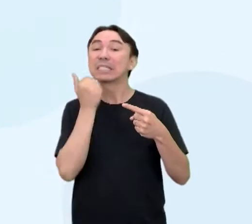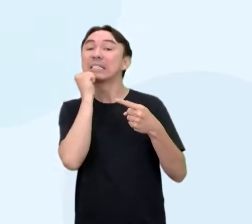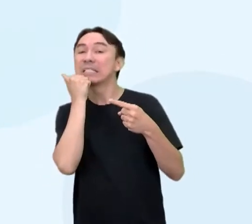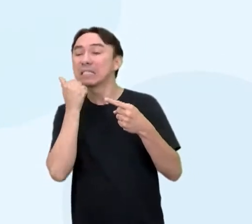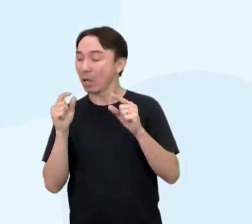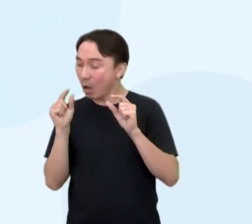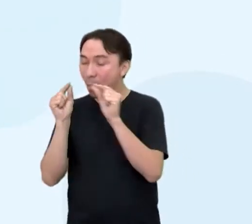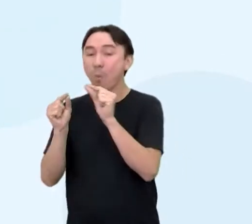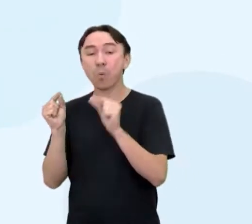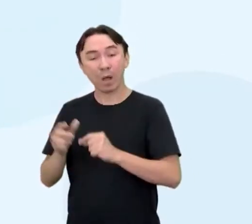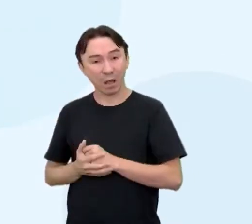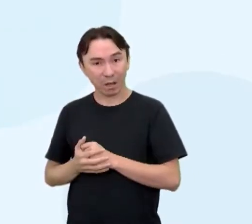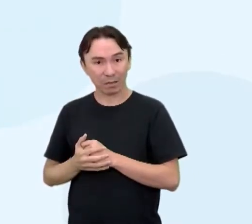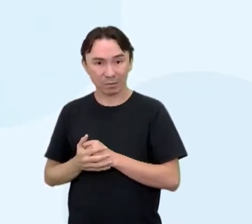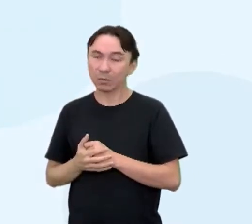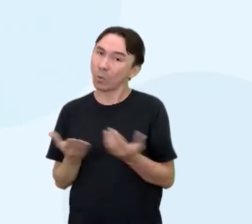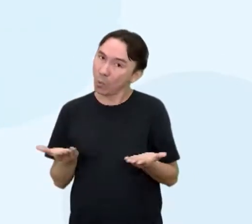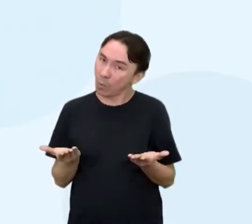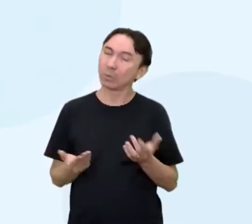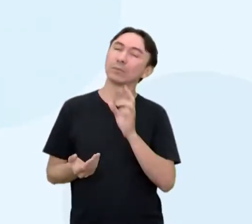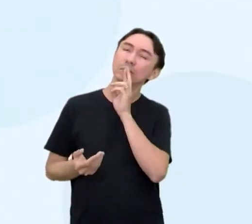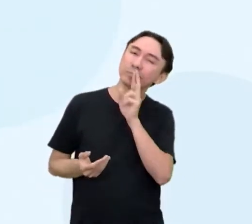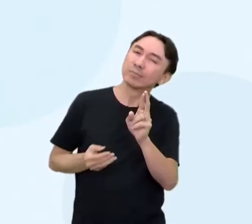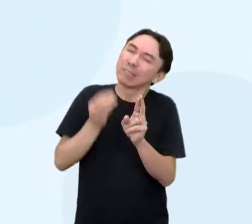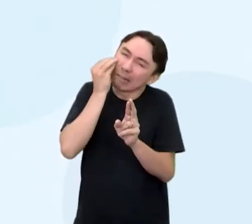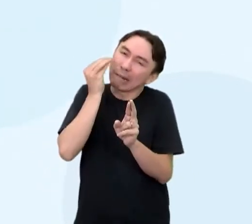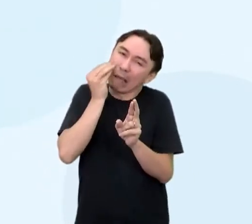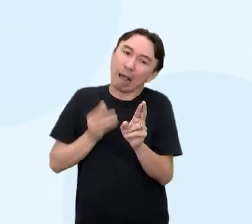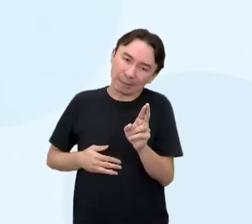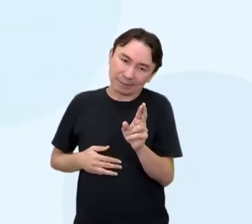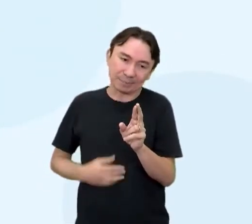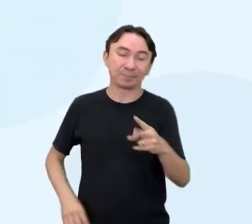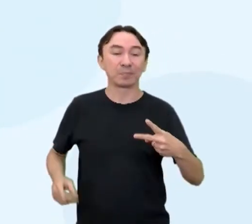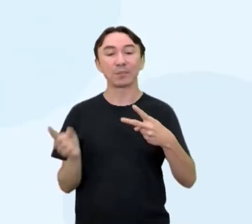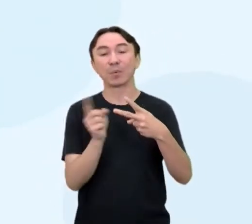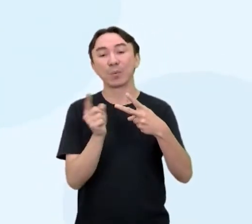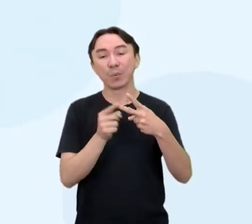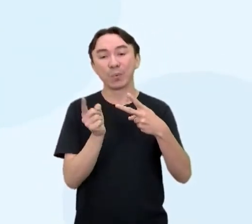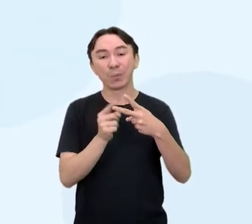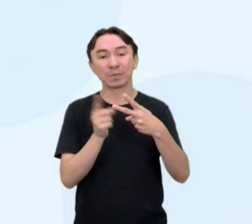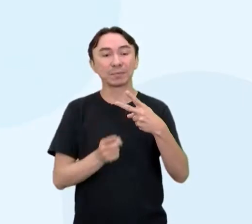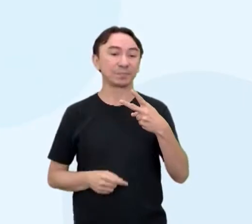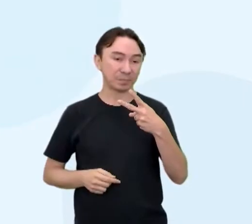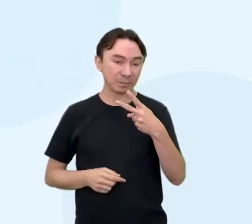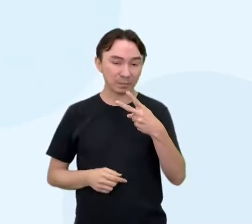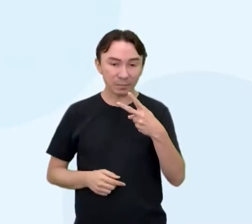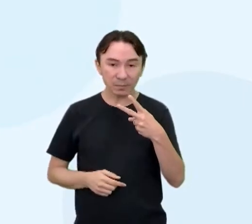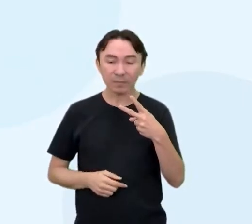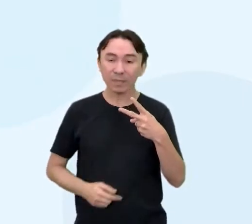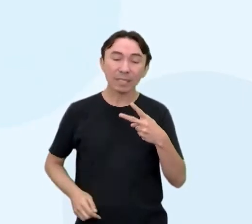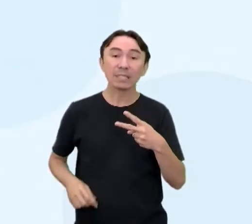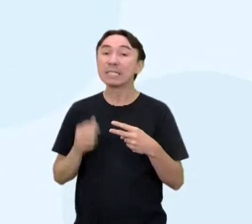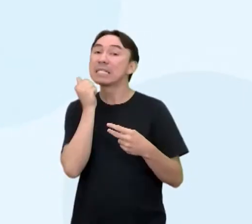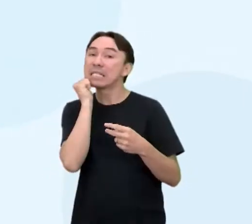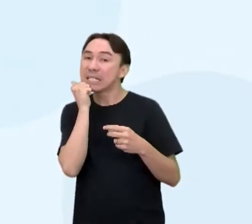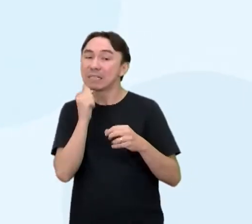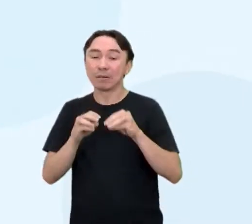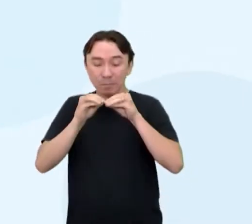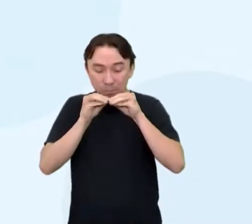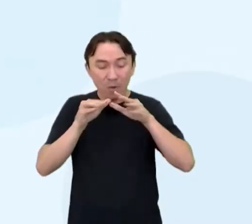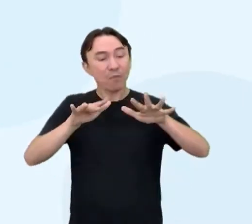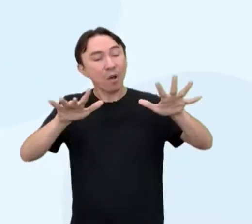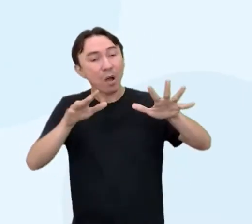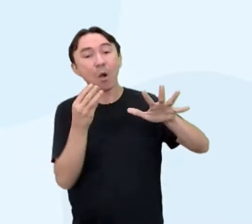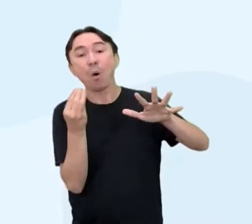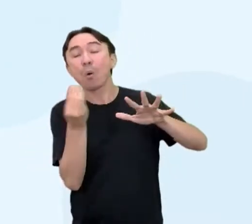aqui, ou pelo menos tentar responder. E como e para que divulgá-la? Então, como que eu